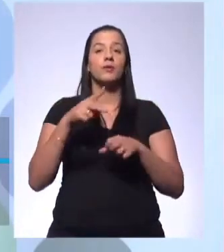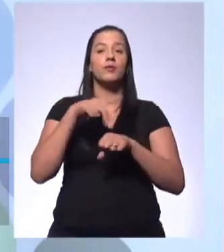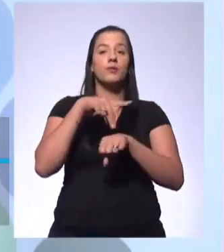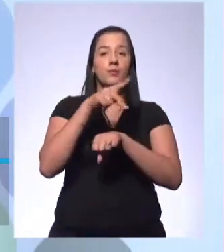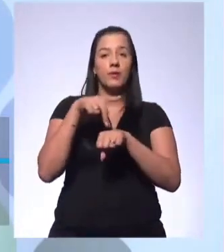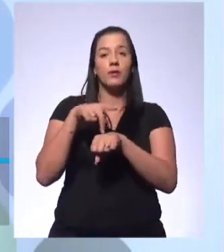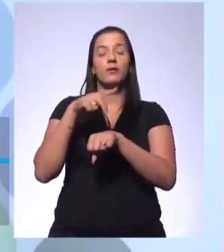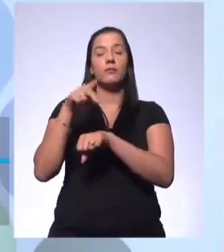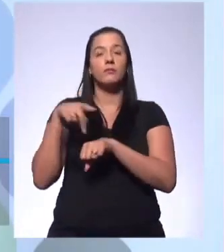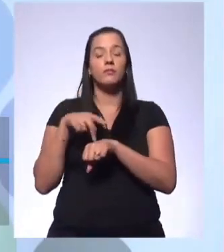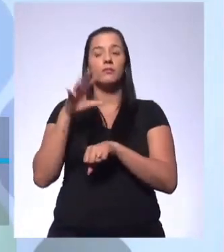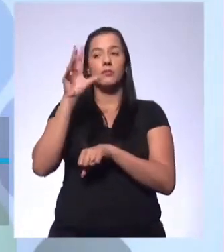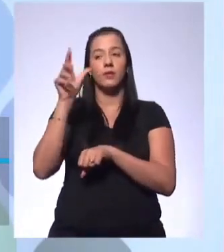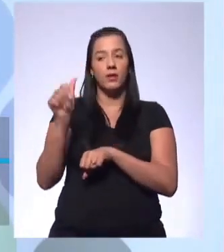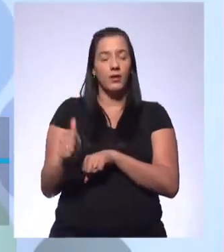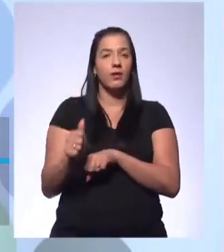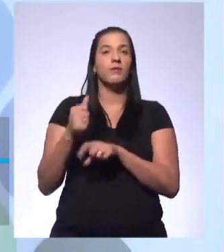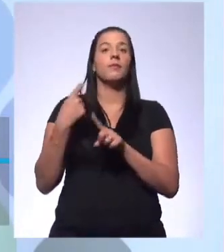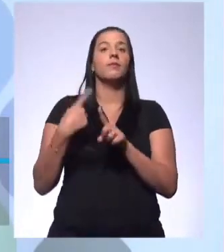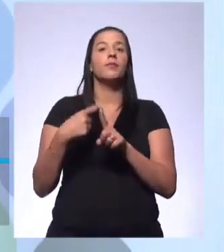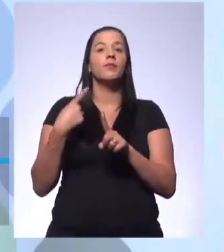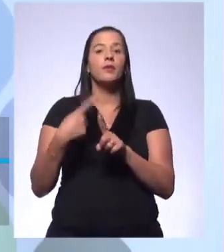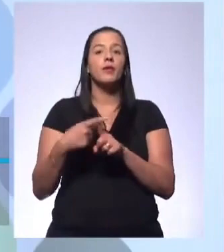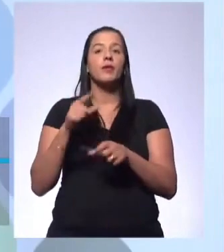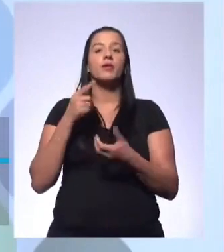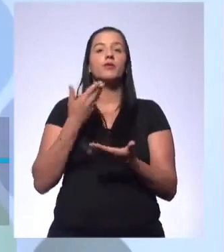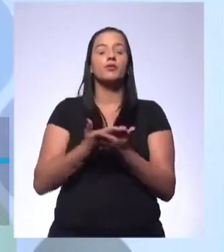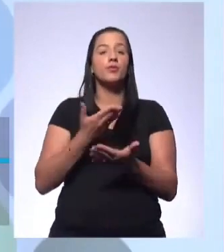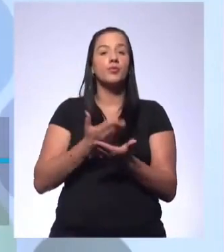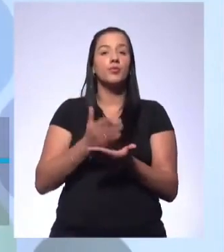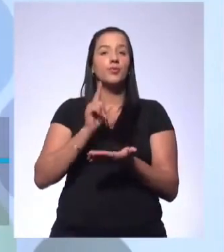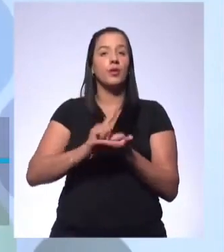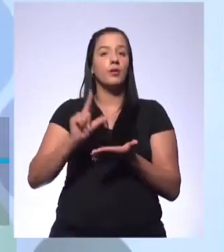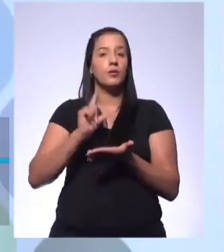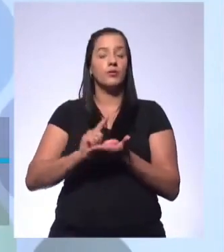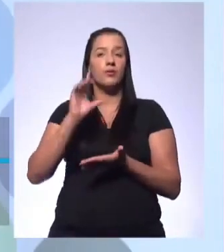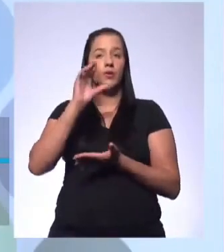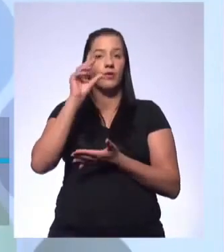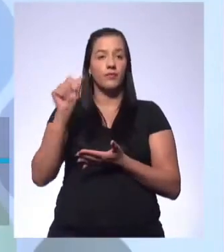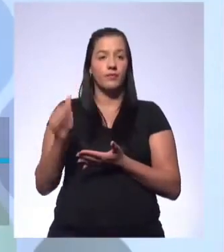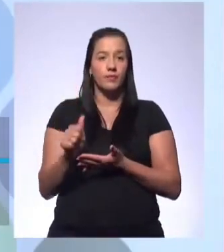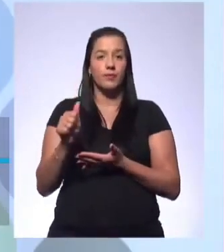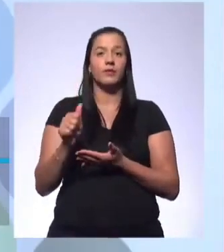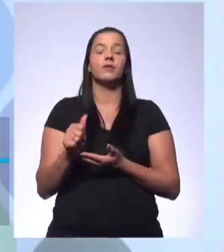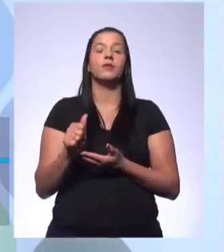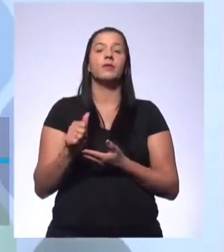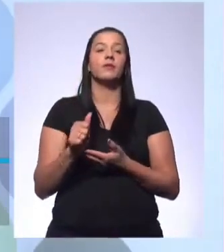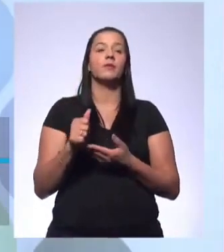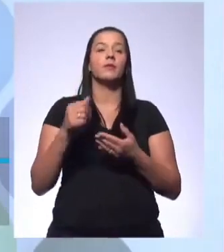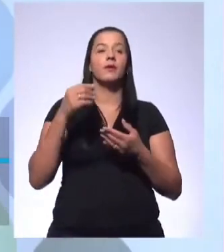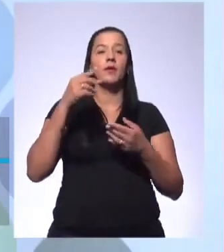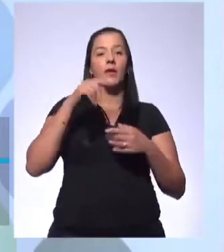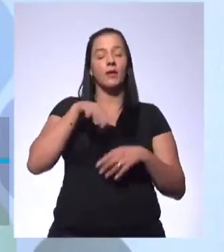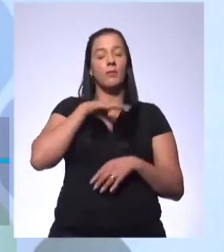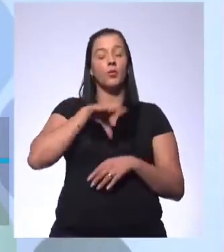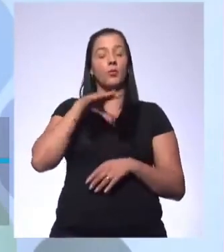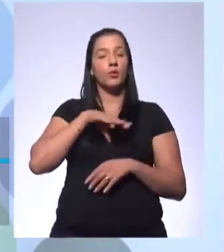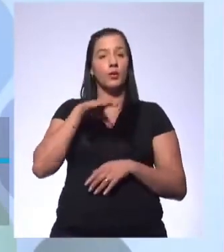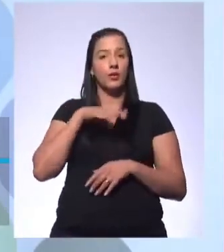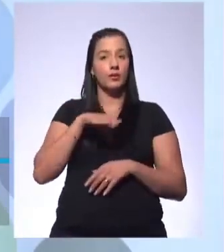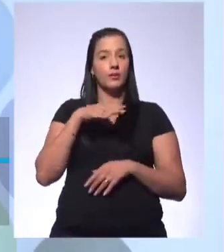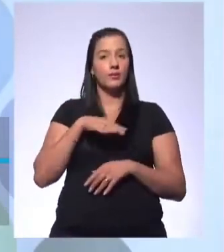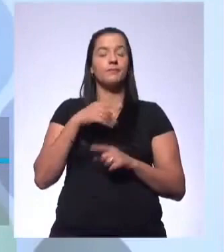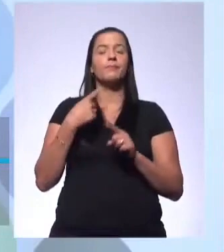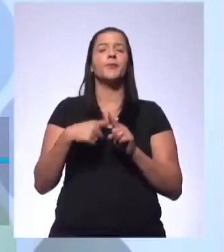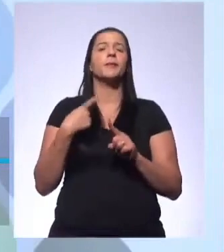que nós iríamos trabalhar, o porquê a gente estuda literatura, né, africana, as literaturas africanas em língua portuguesa,